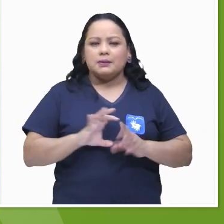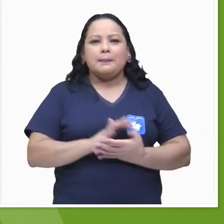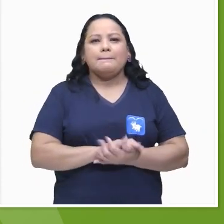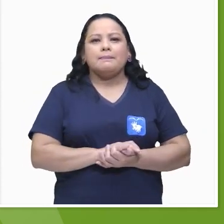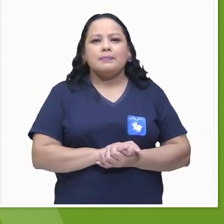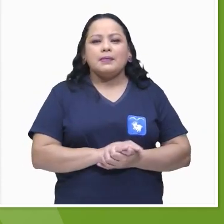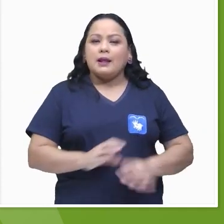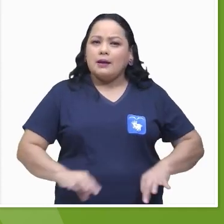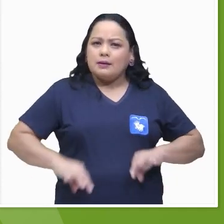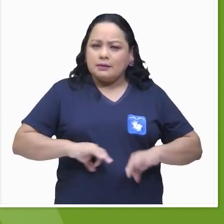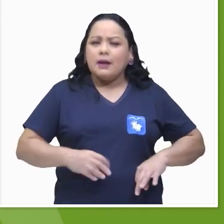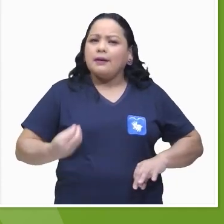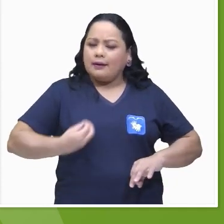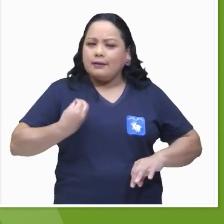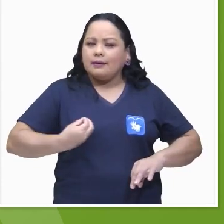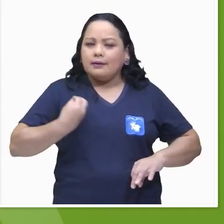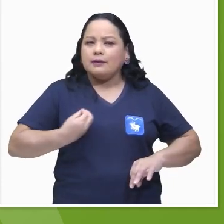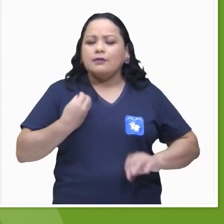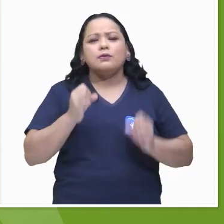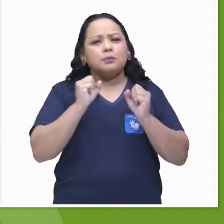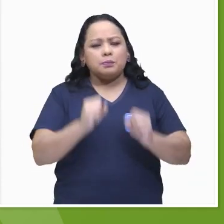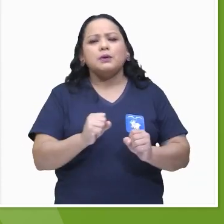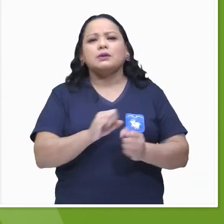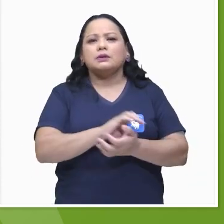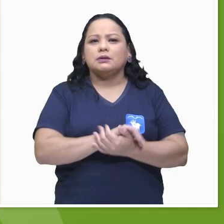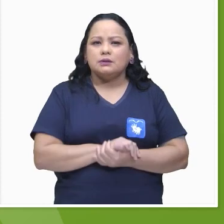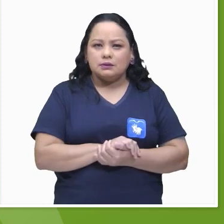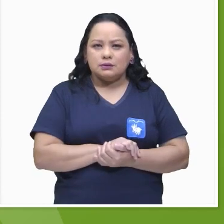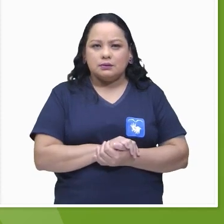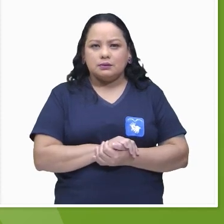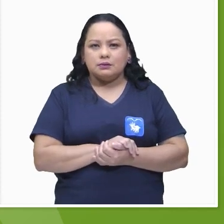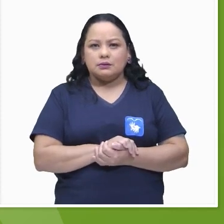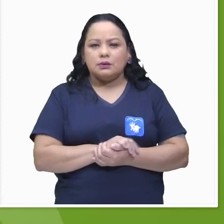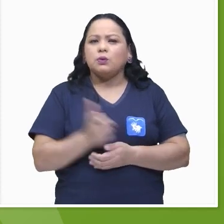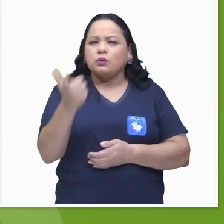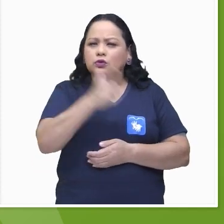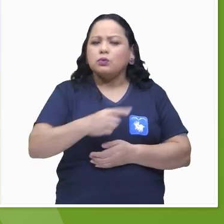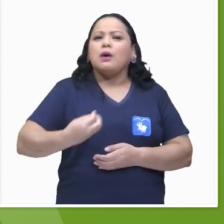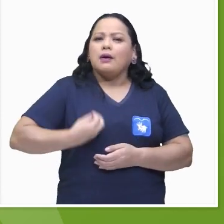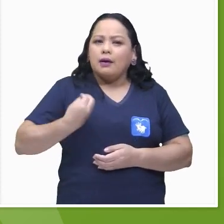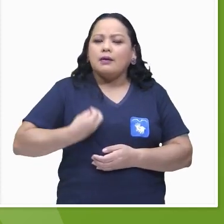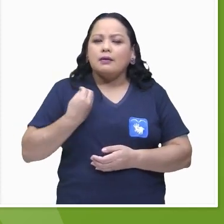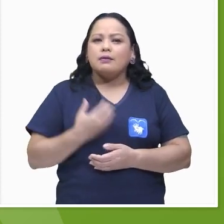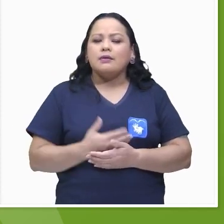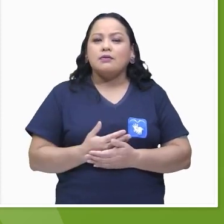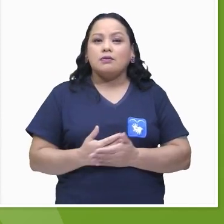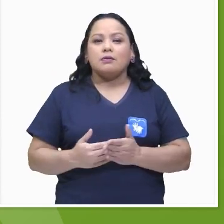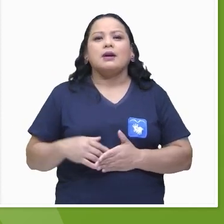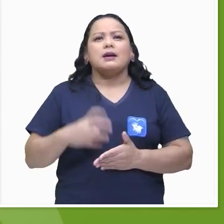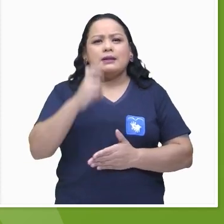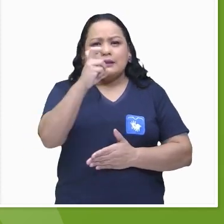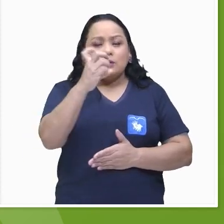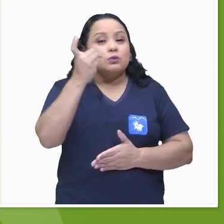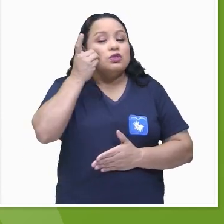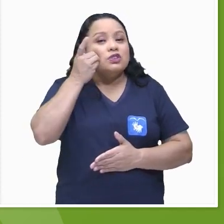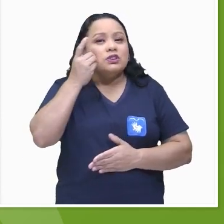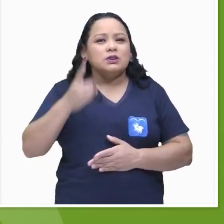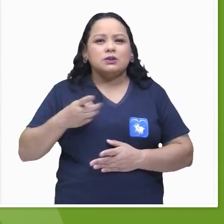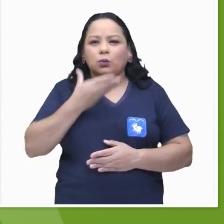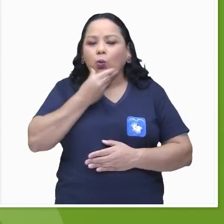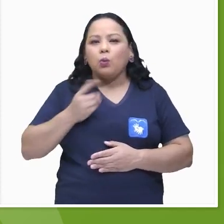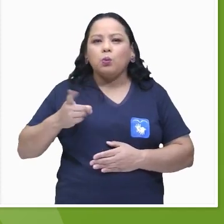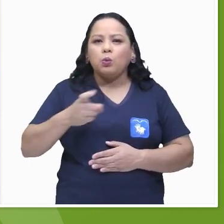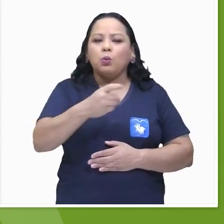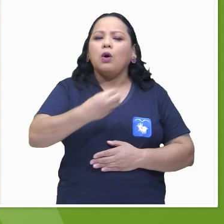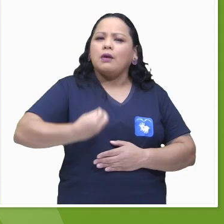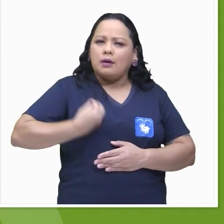estavam vivos ainda, né? Eles têm essa capacidade de se manterem ativos por até 5 dias, tá? Então, houve